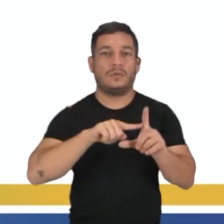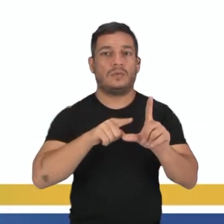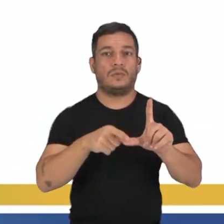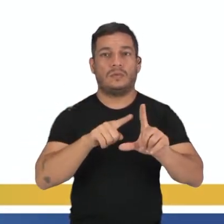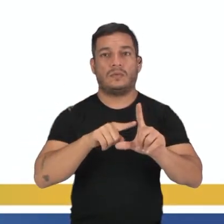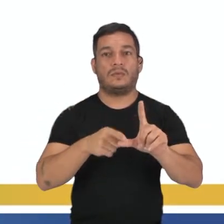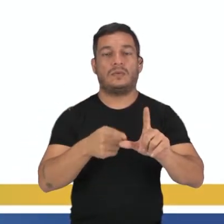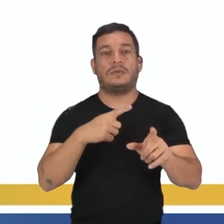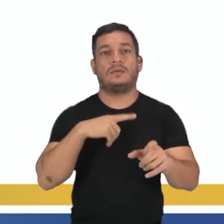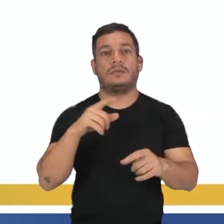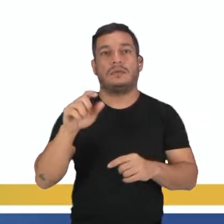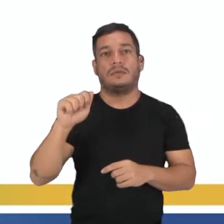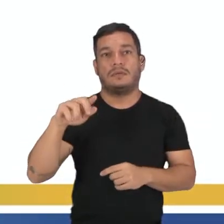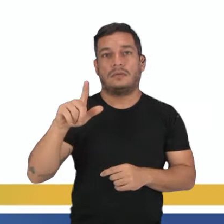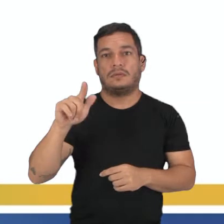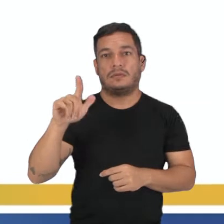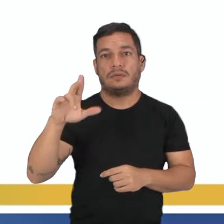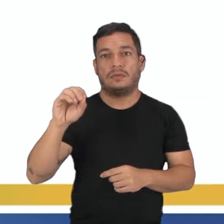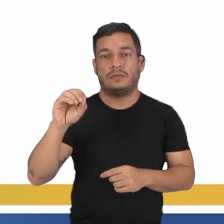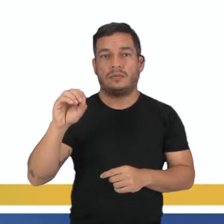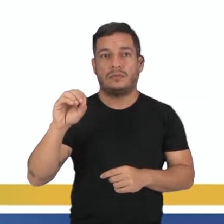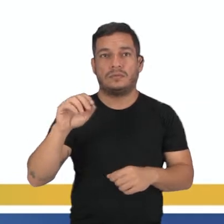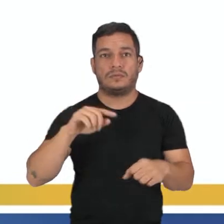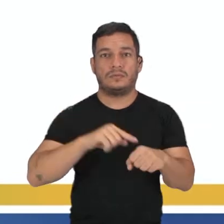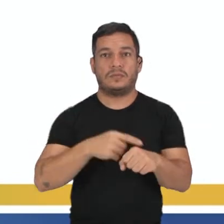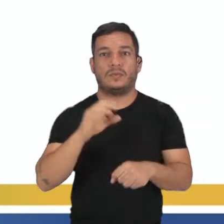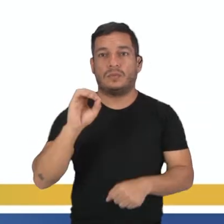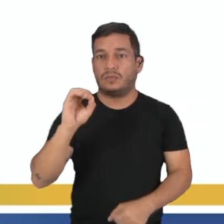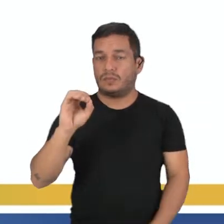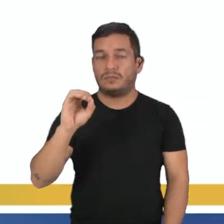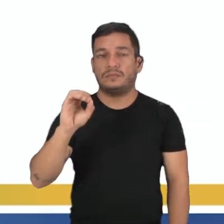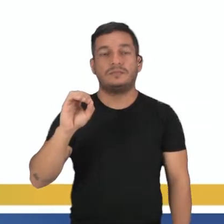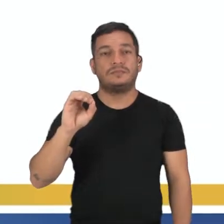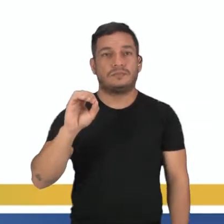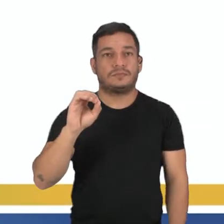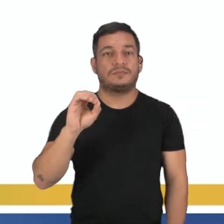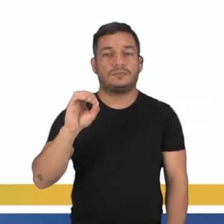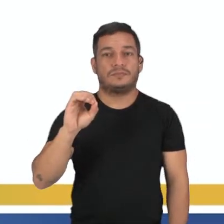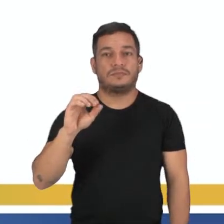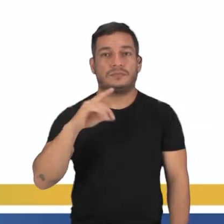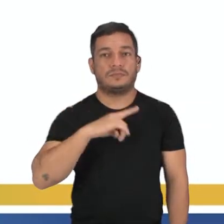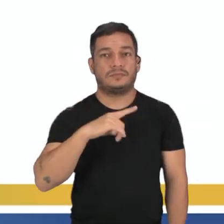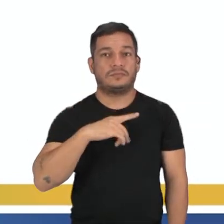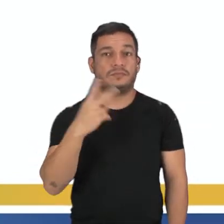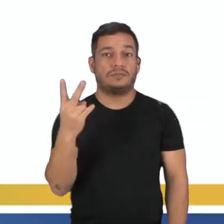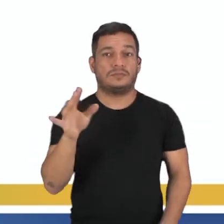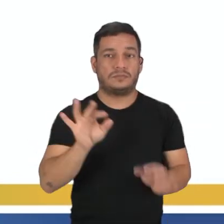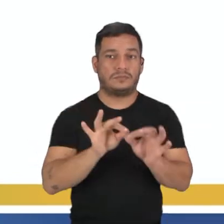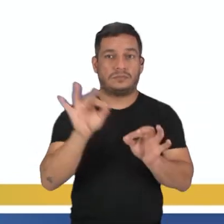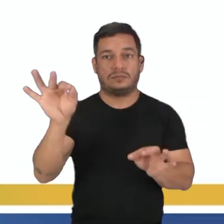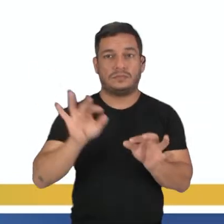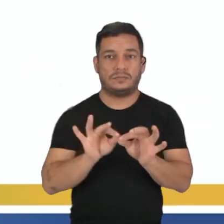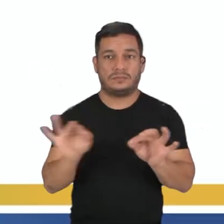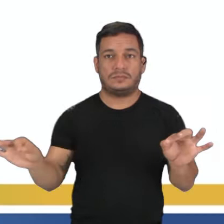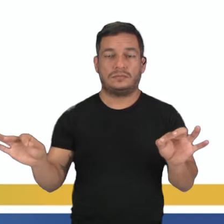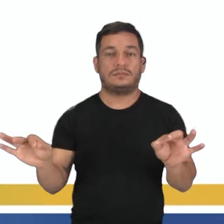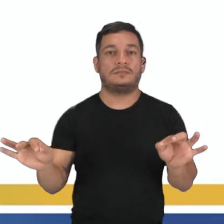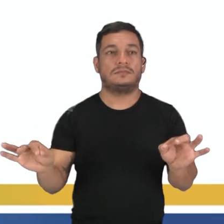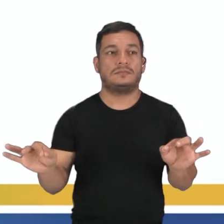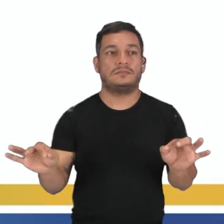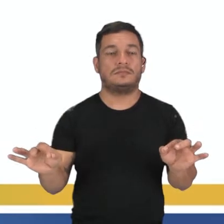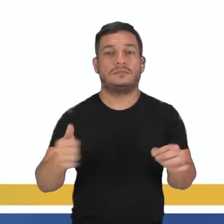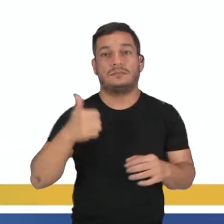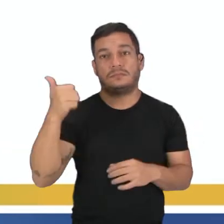ângulo, Nós temos o ângulo aí com centro no ponto O, que sai aí, que gera duas semirretas aí saindo do ponto O,